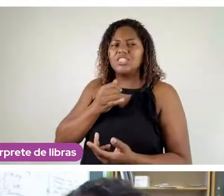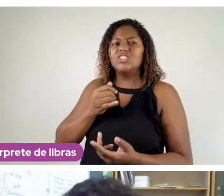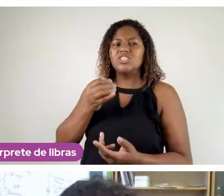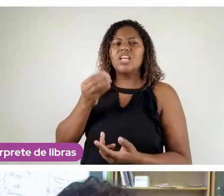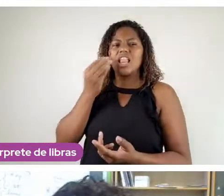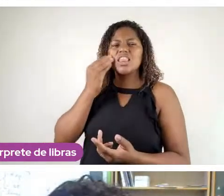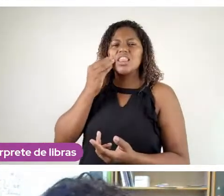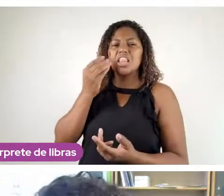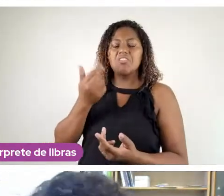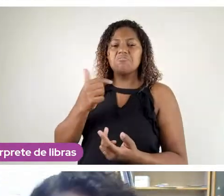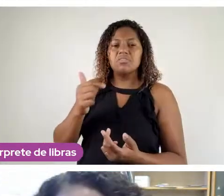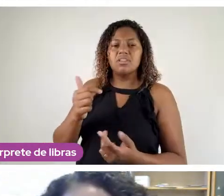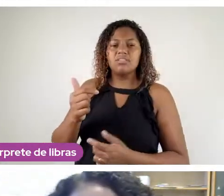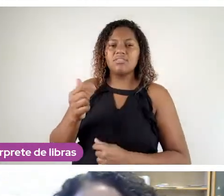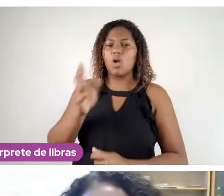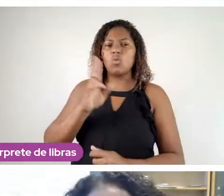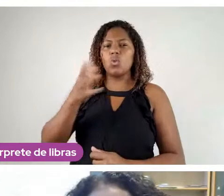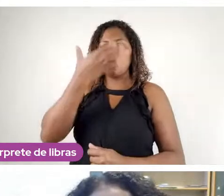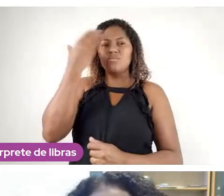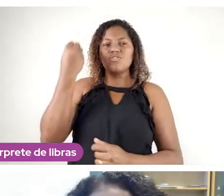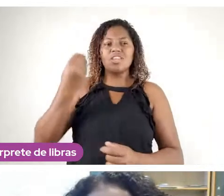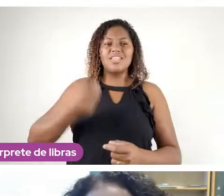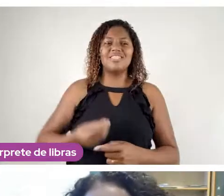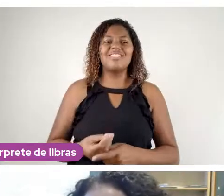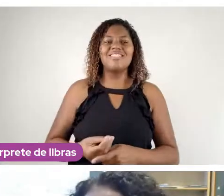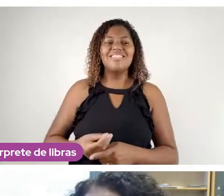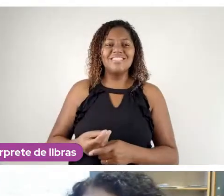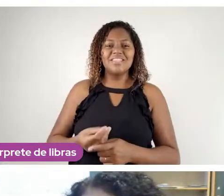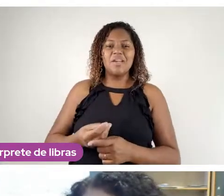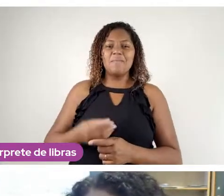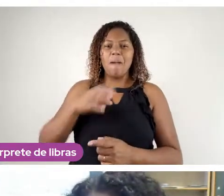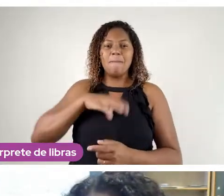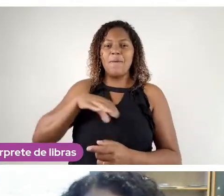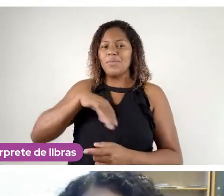hoje ele tá assim, tá caótico, tá Tá vindo tudo tudo da minha bem. cabeça, menos português.